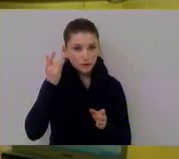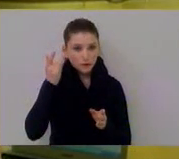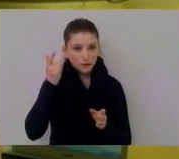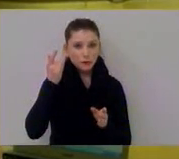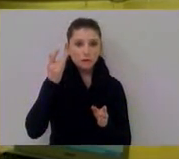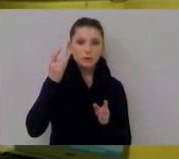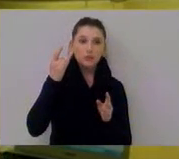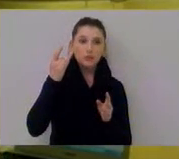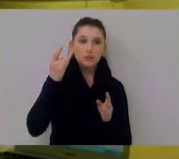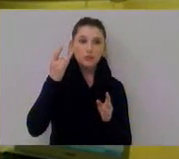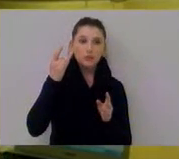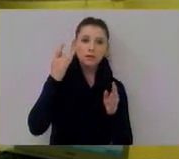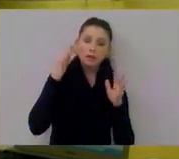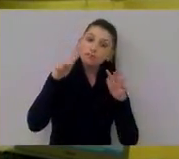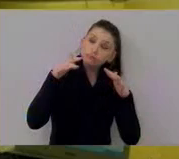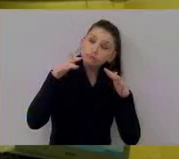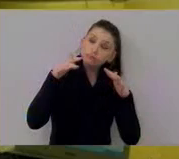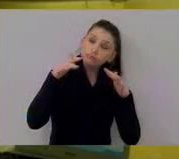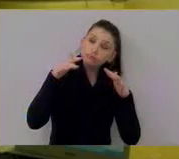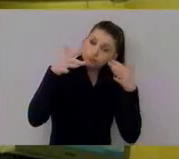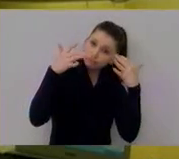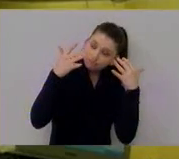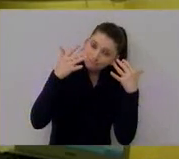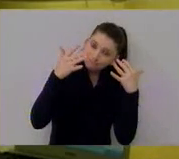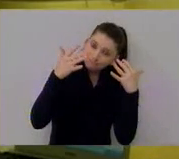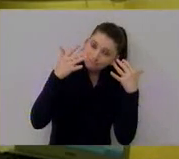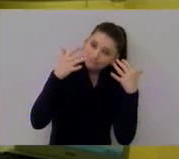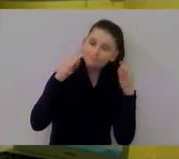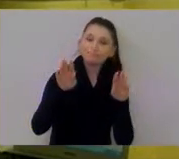assistindo essa sessão, a